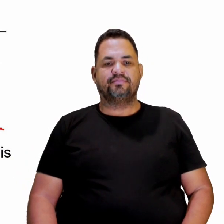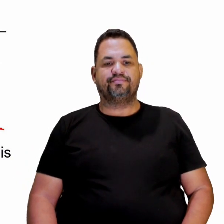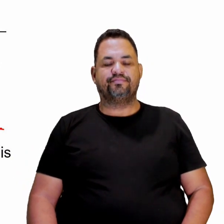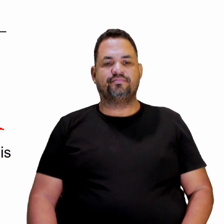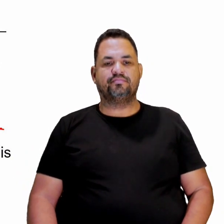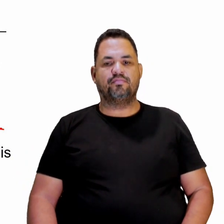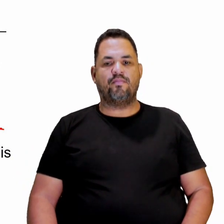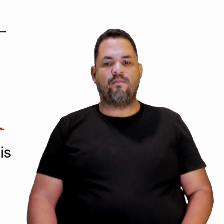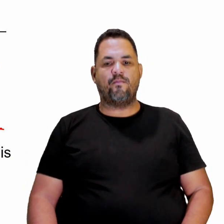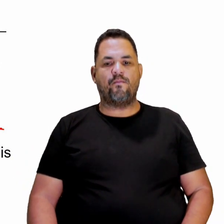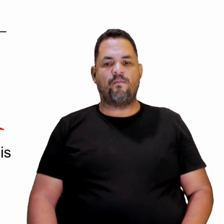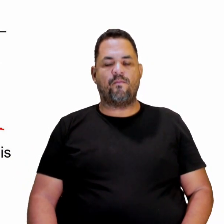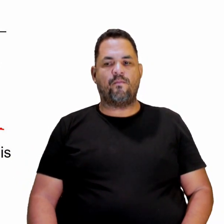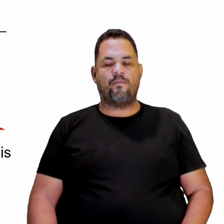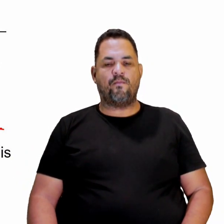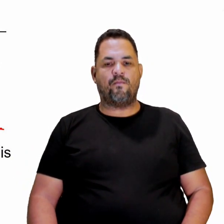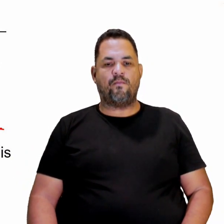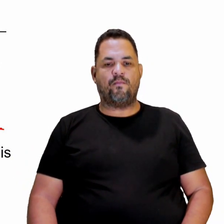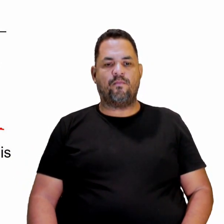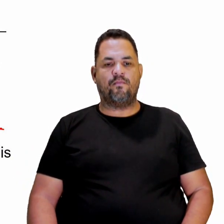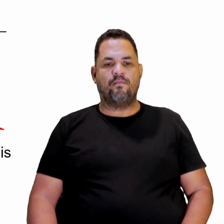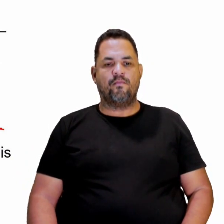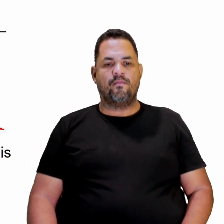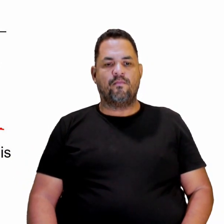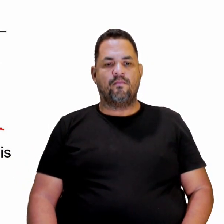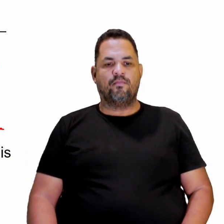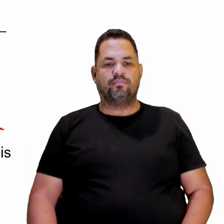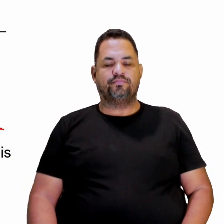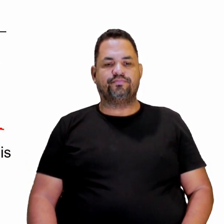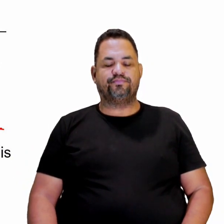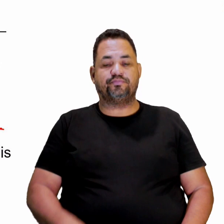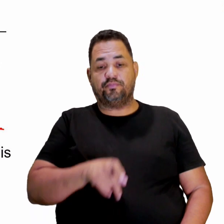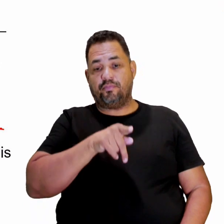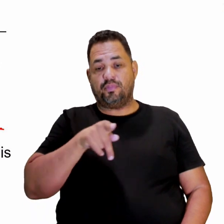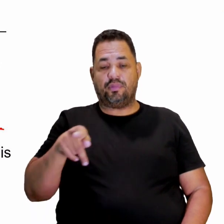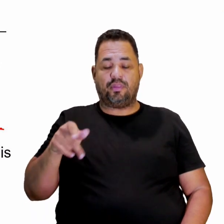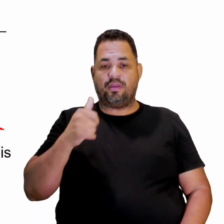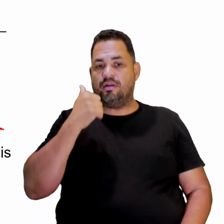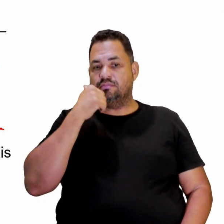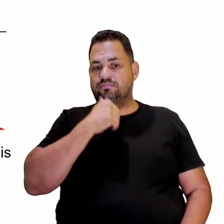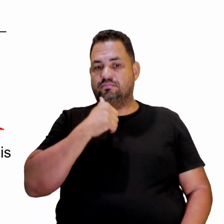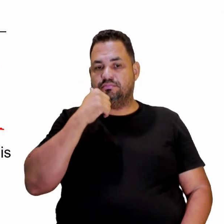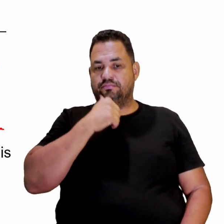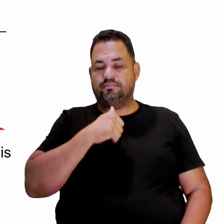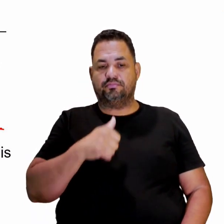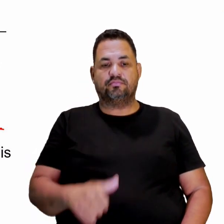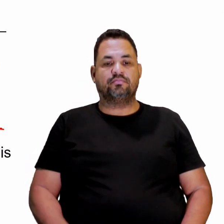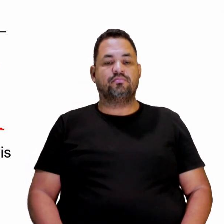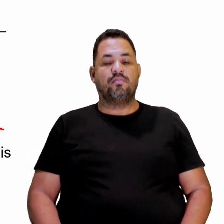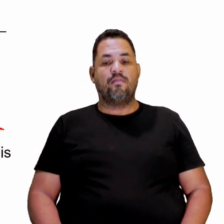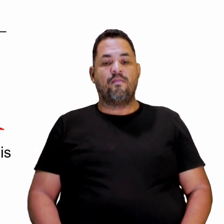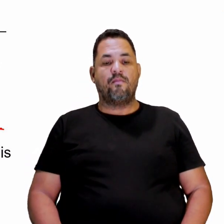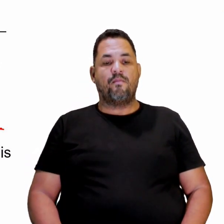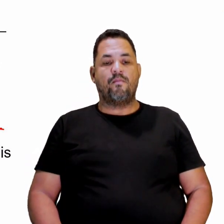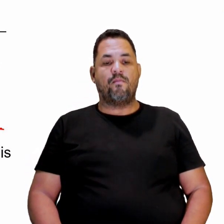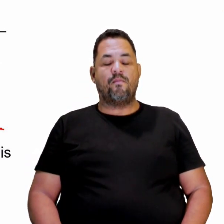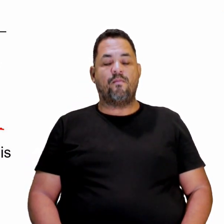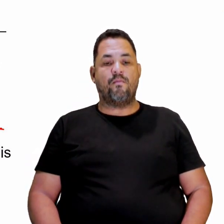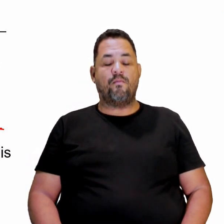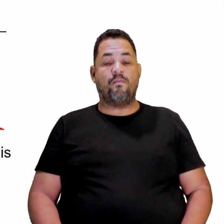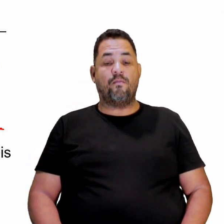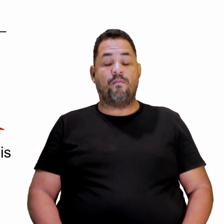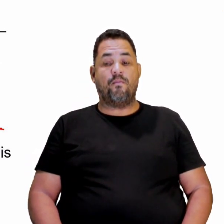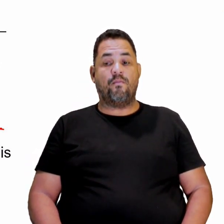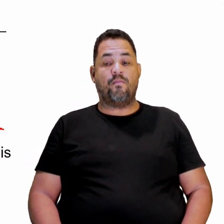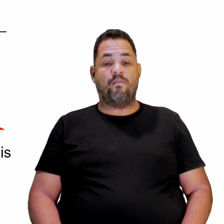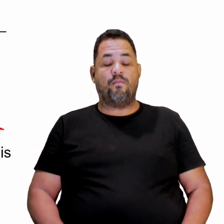the present perfect this semester. Ou seja, a professora will teach. porque aqui é um verbo, então você vai